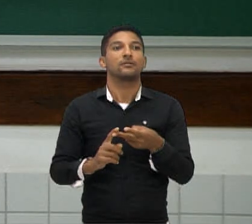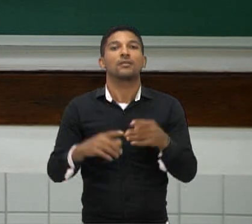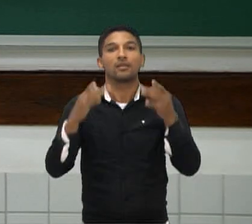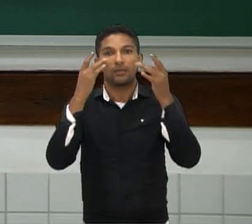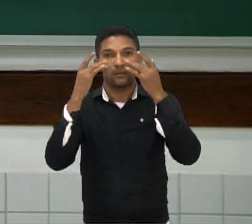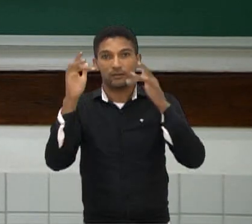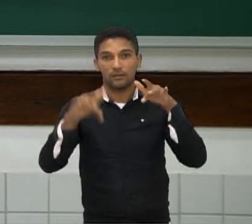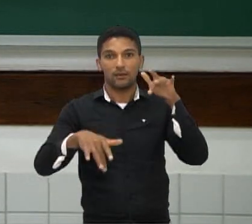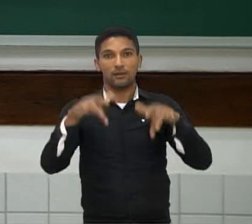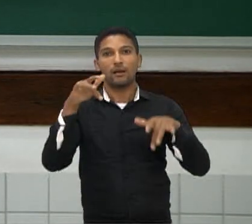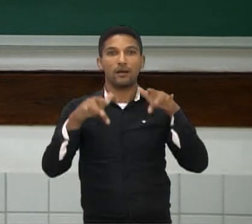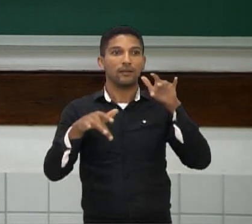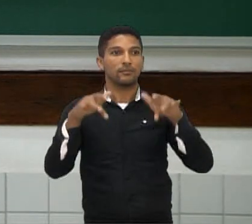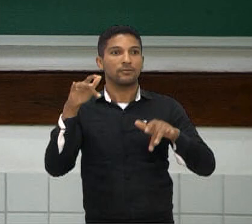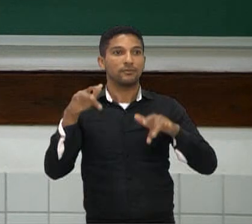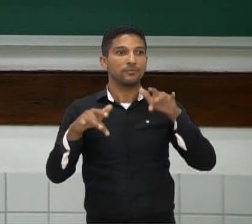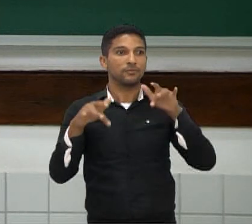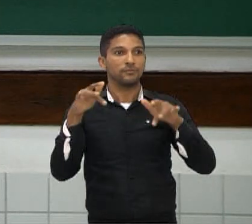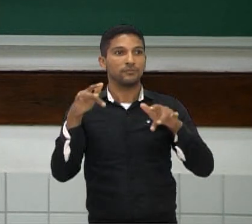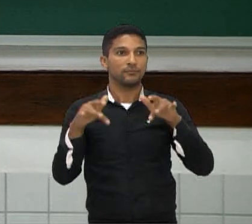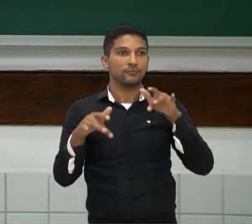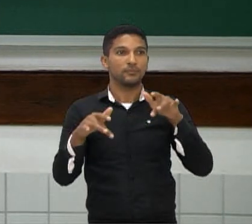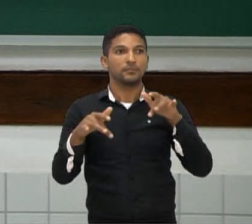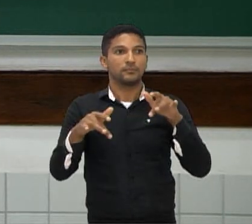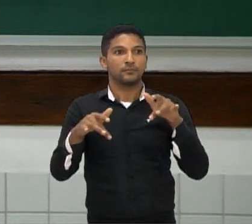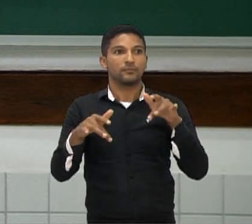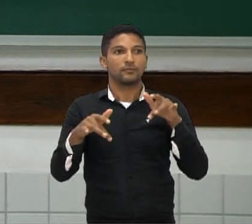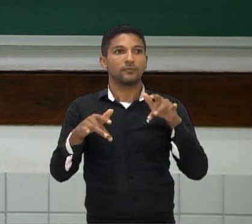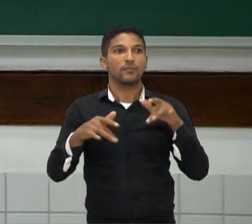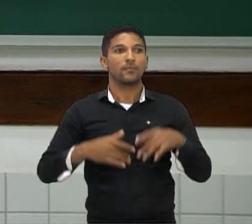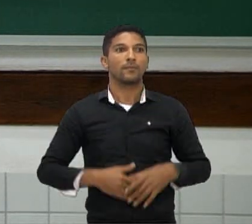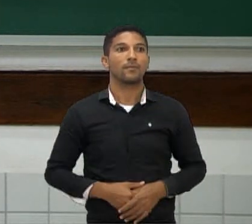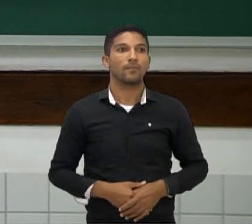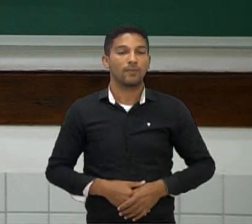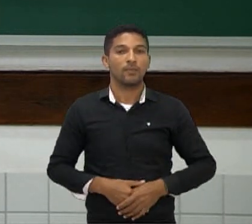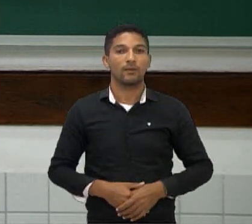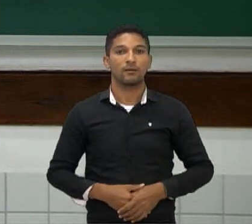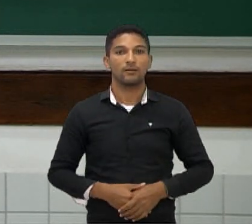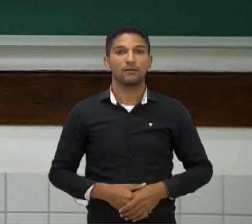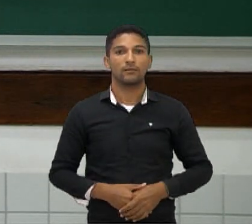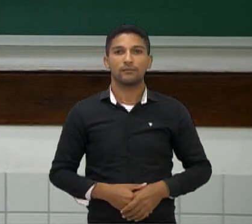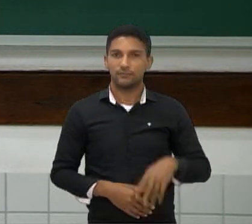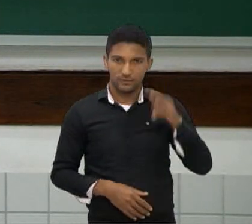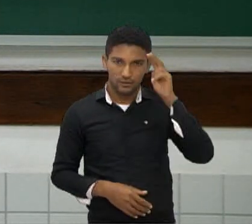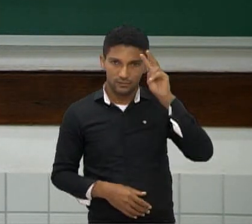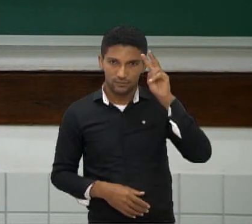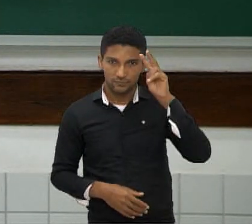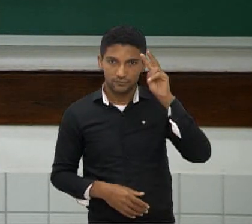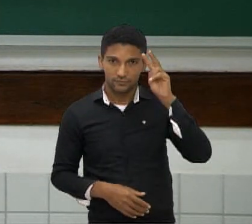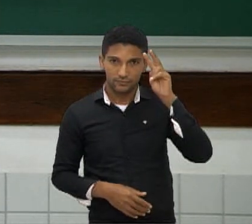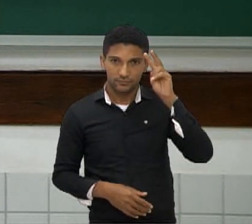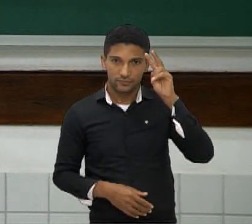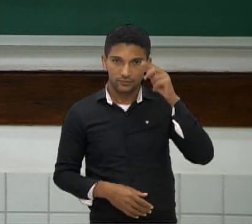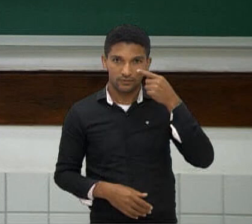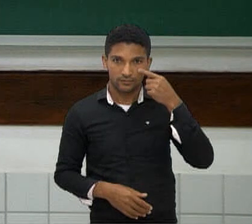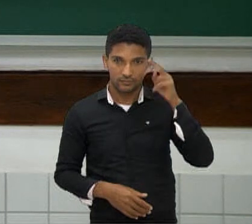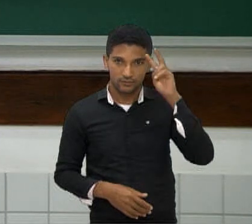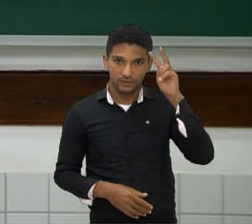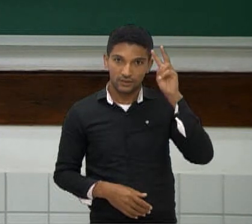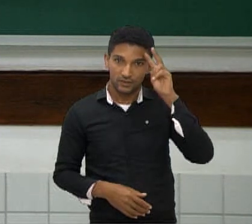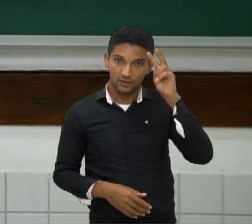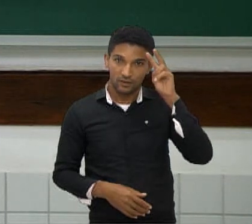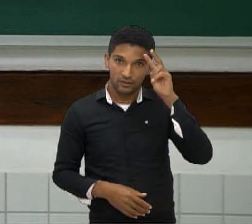gente conheceu ali a história de La Llorona, o que aconteceu? A gente já entrou na história